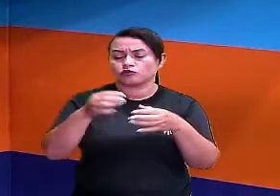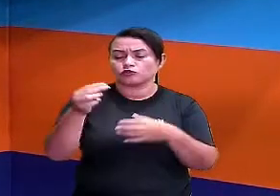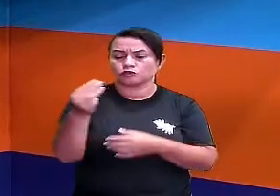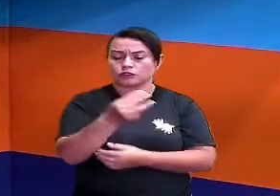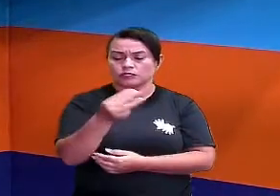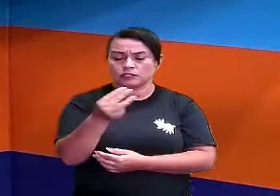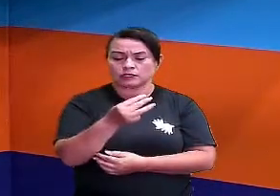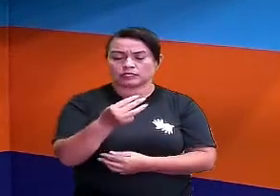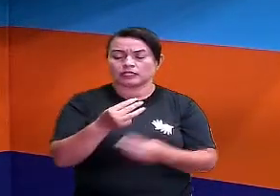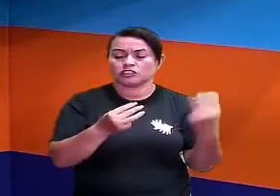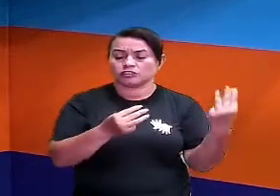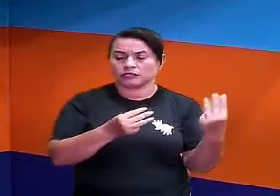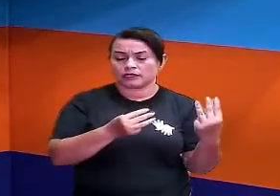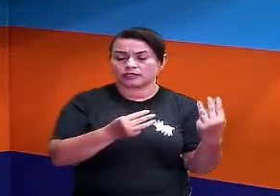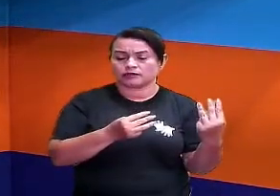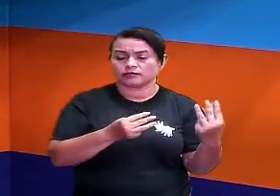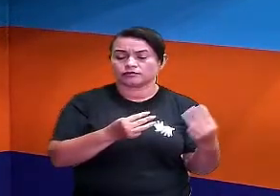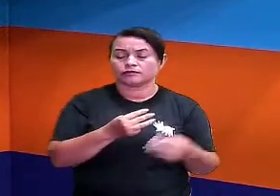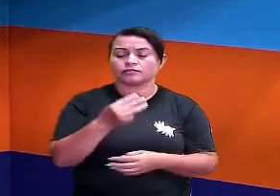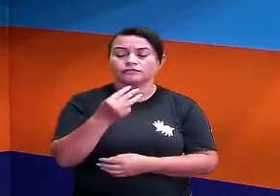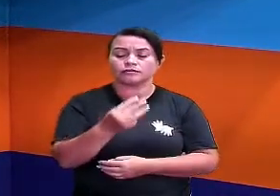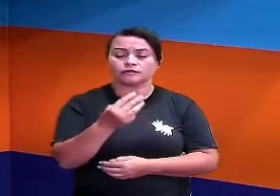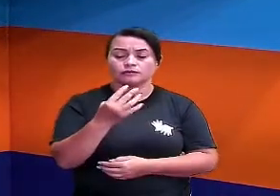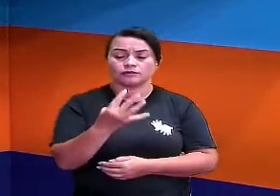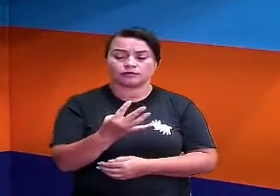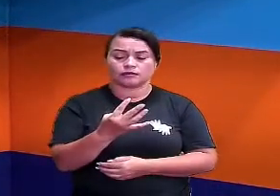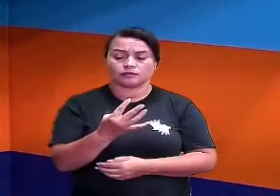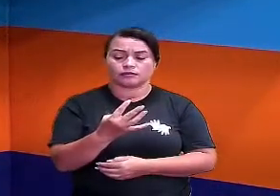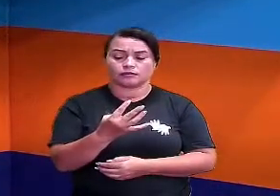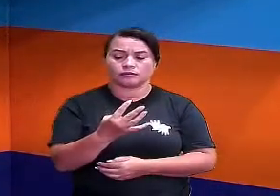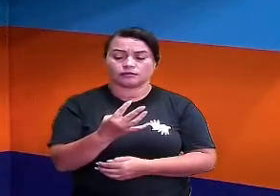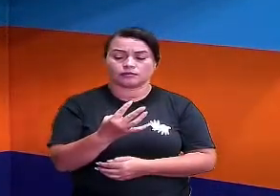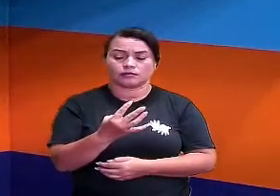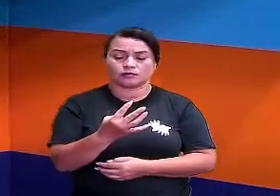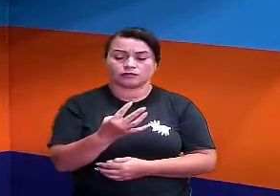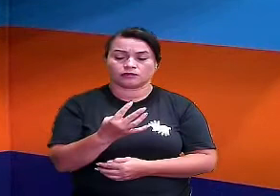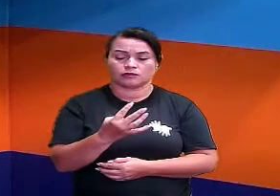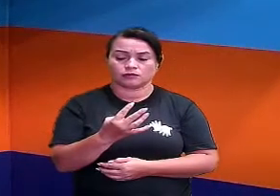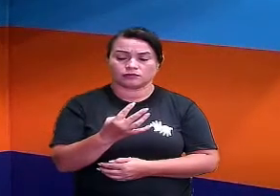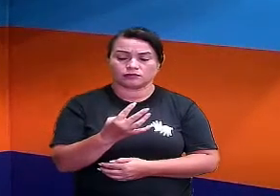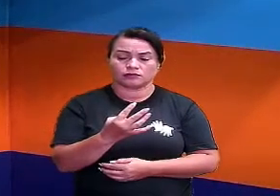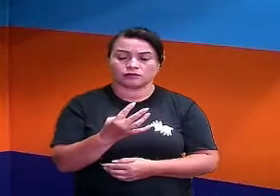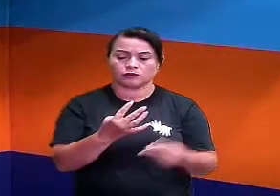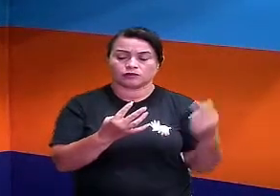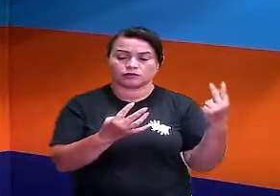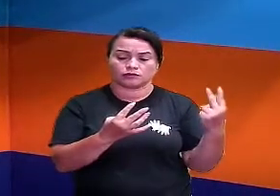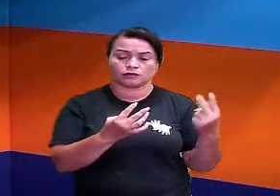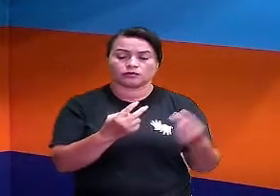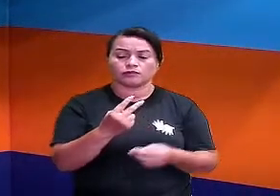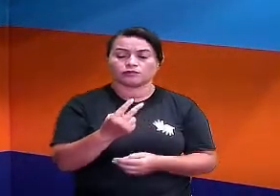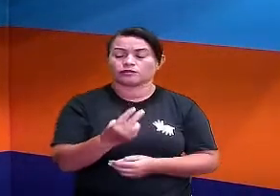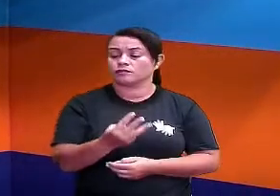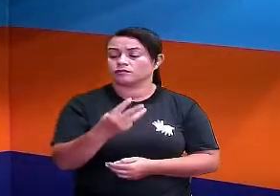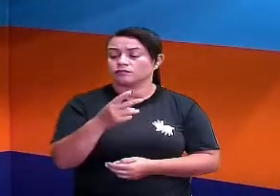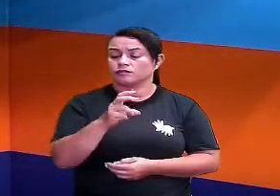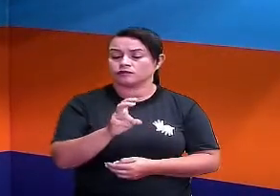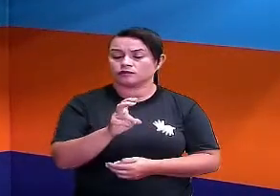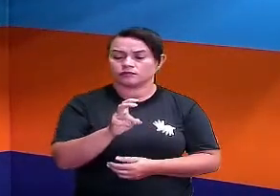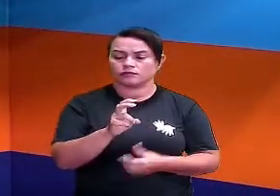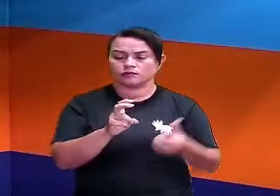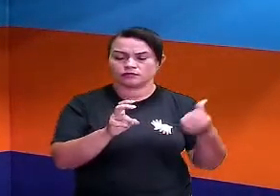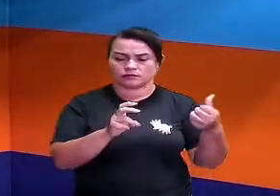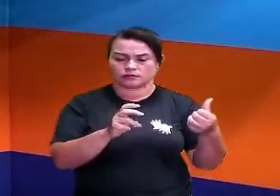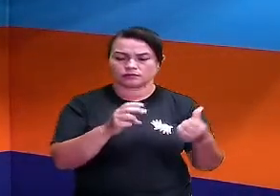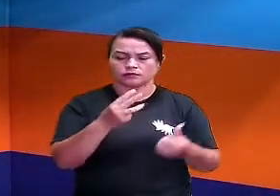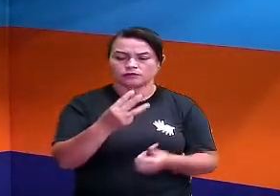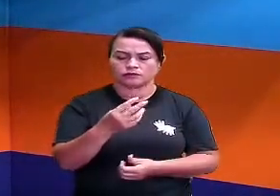se repete 3 vezes, o 34 se repete 2 vezes, o 35 6